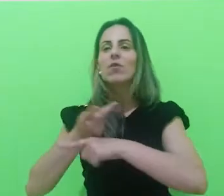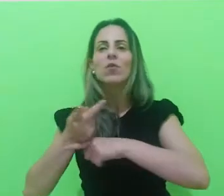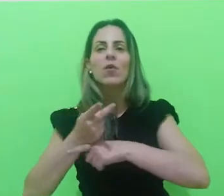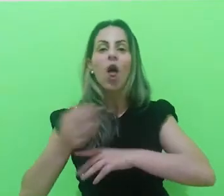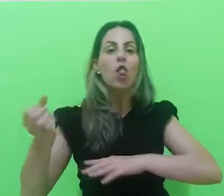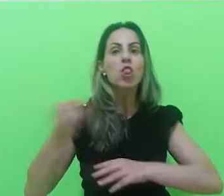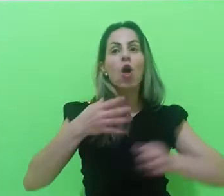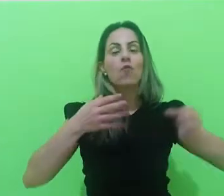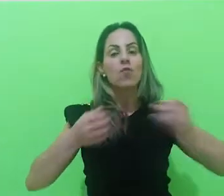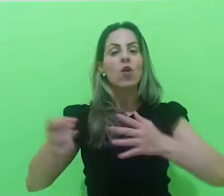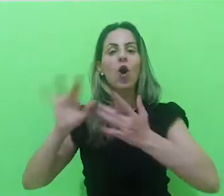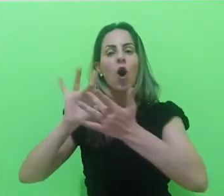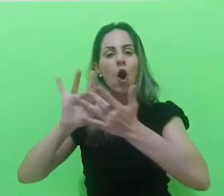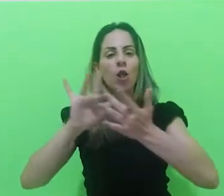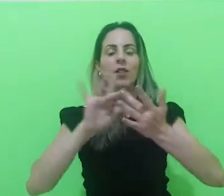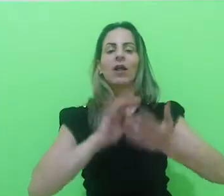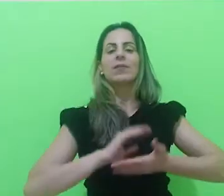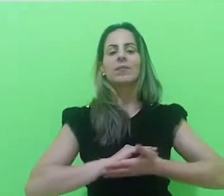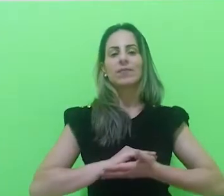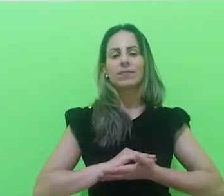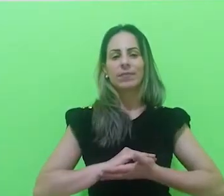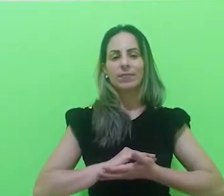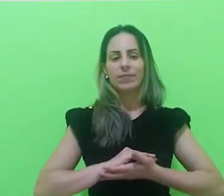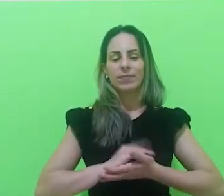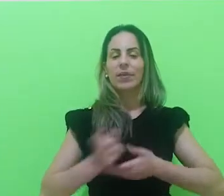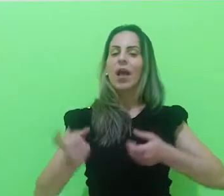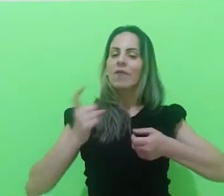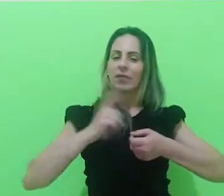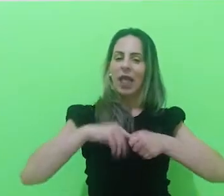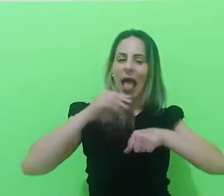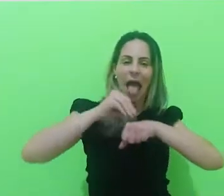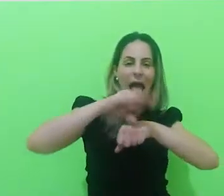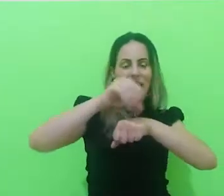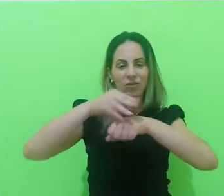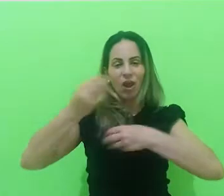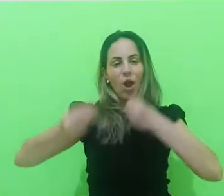para você estar mantendo contato. Então, voltando nas dicas de